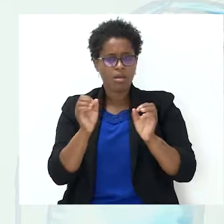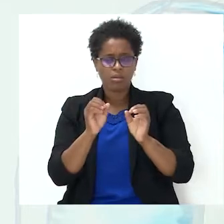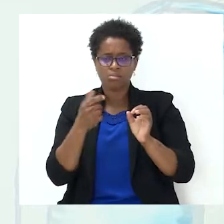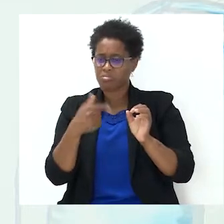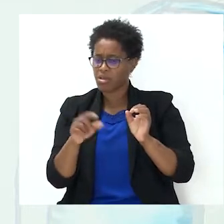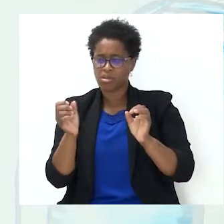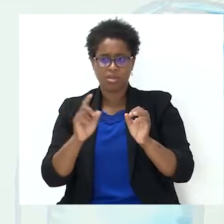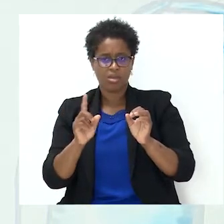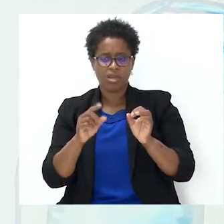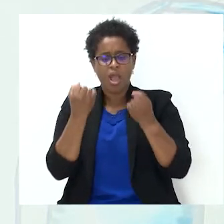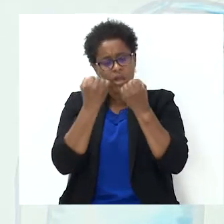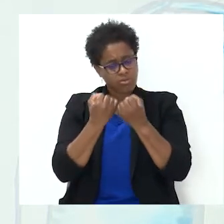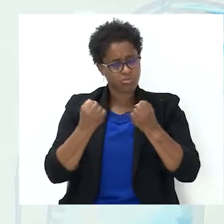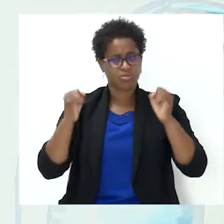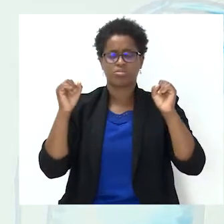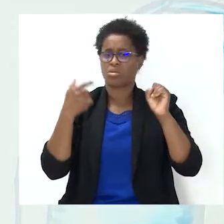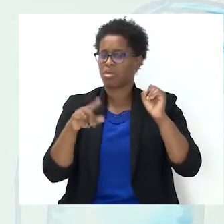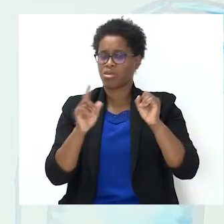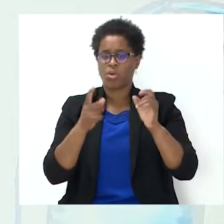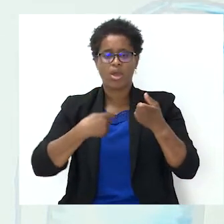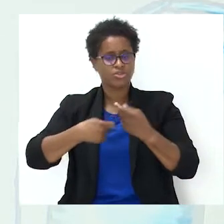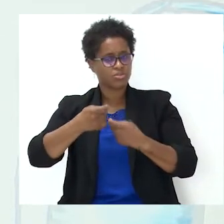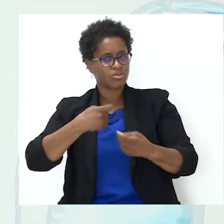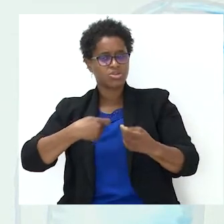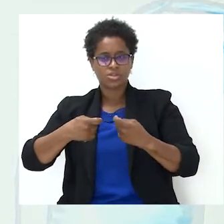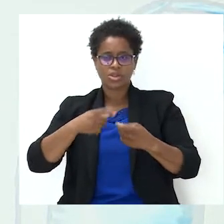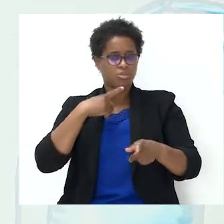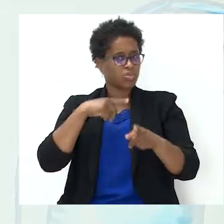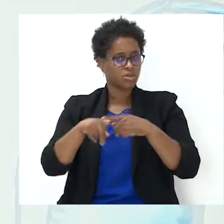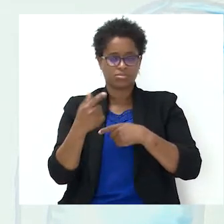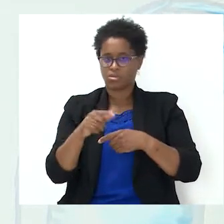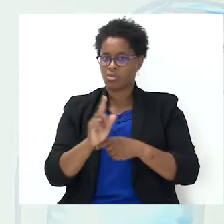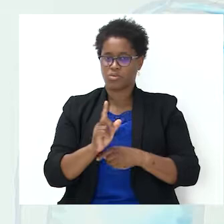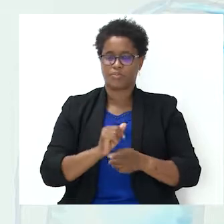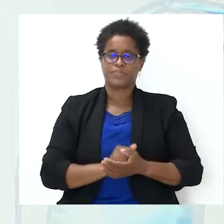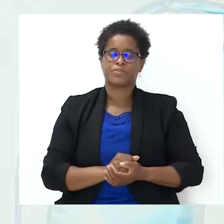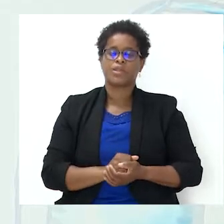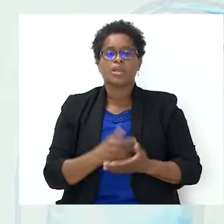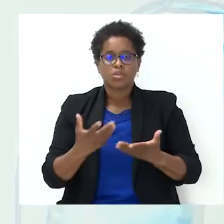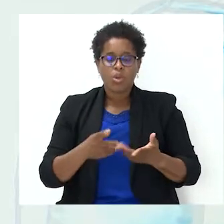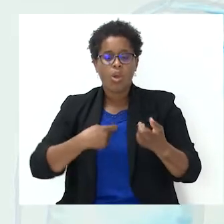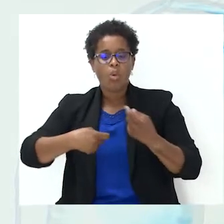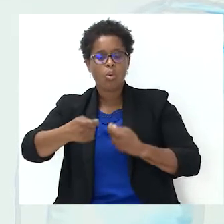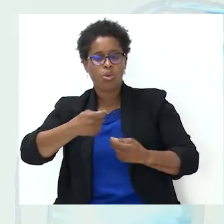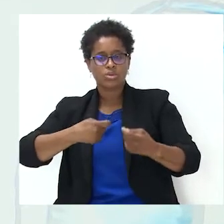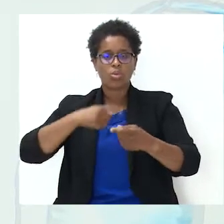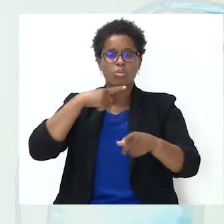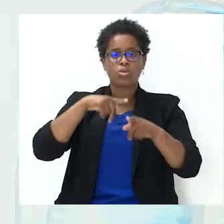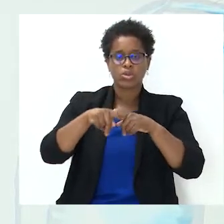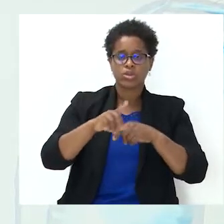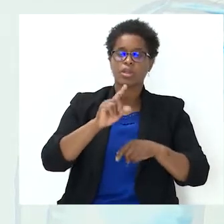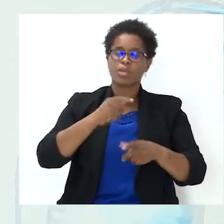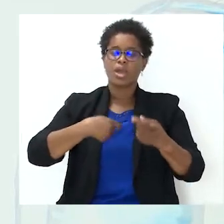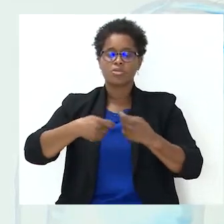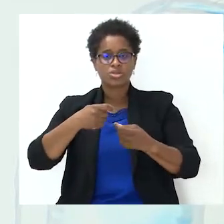a autonomia administrativa e política. A organização política e